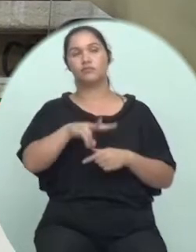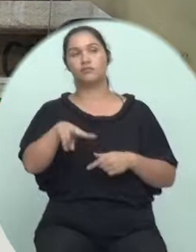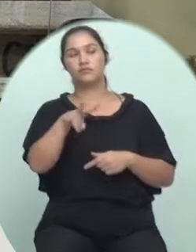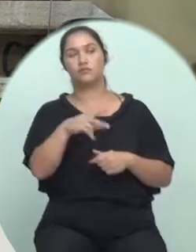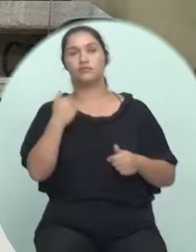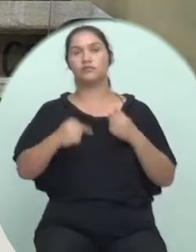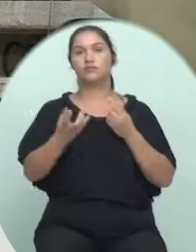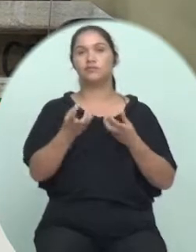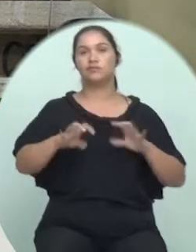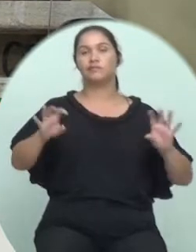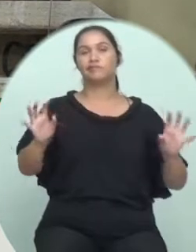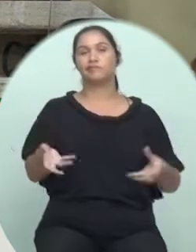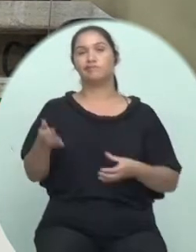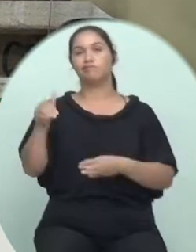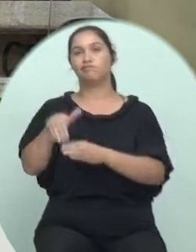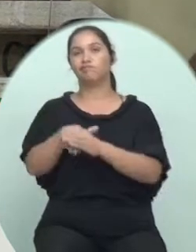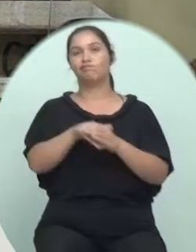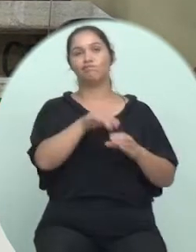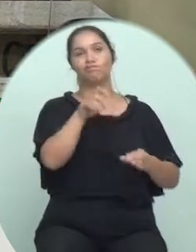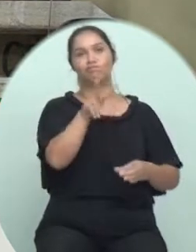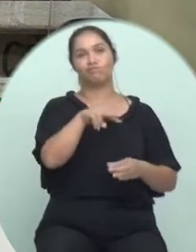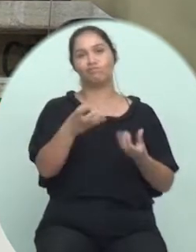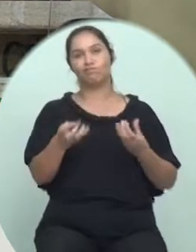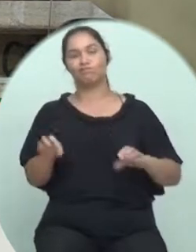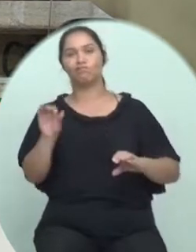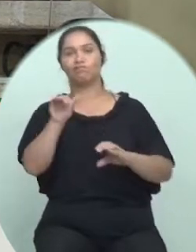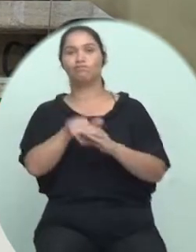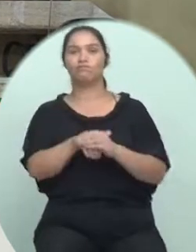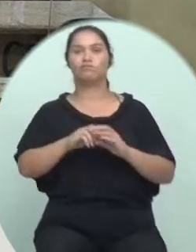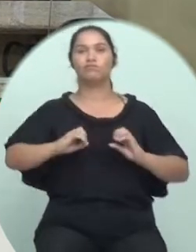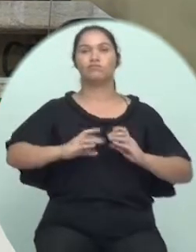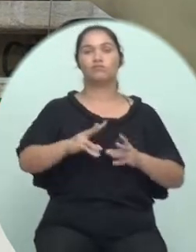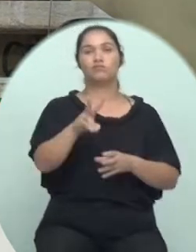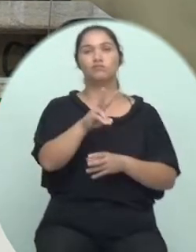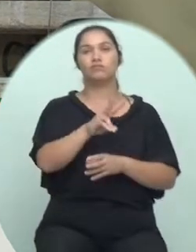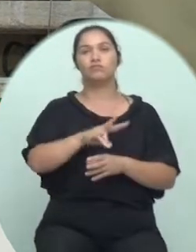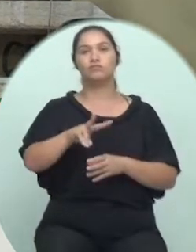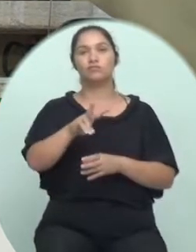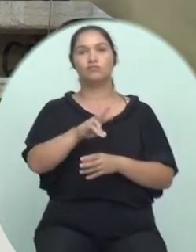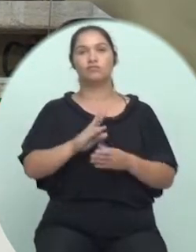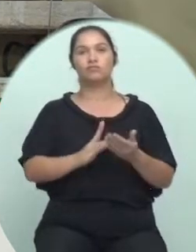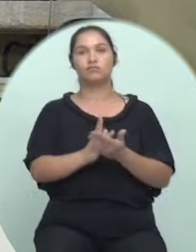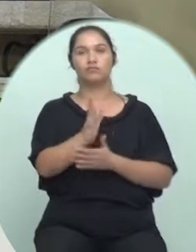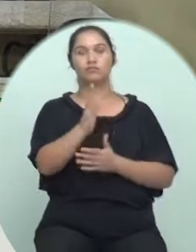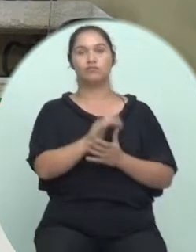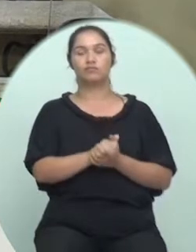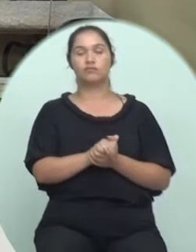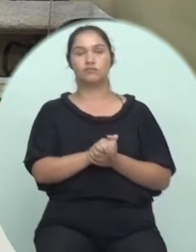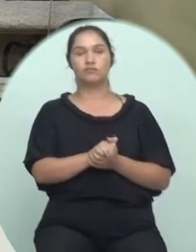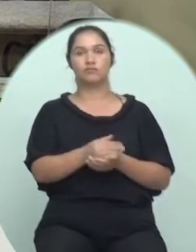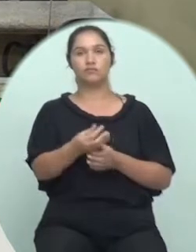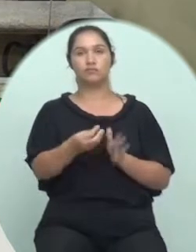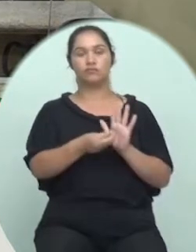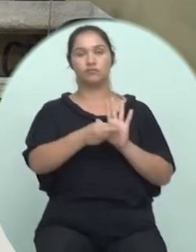está em votação. Os contrários se manifestem. Aprovado por unanimidade.